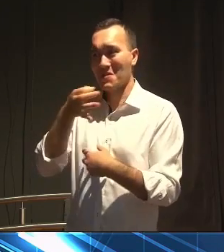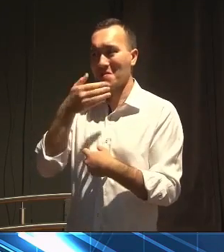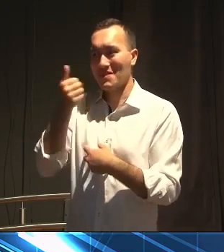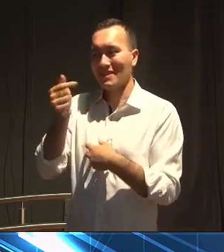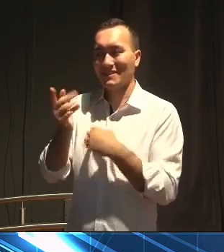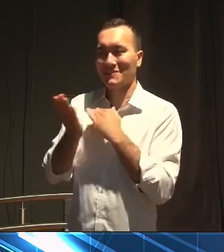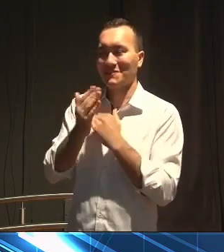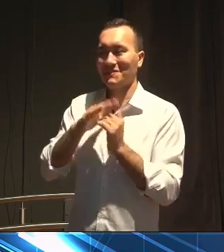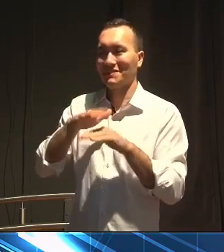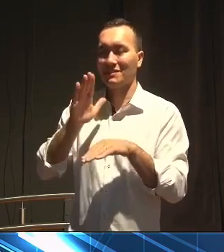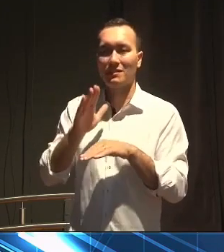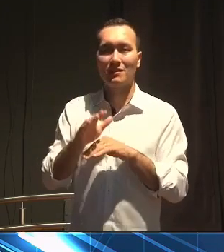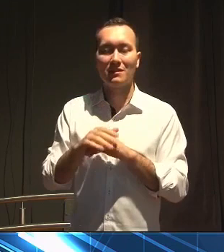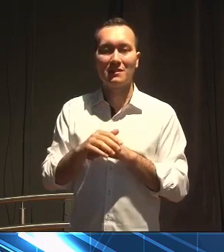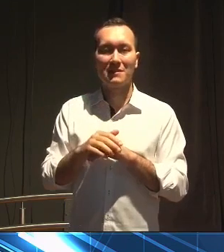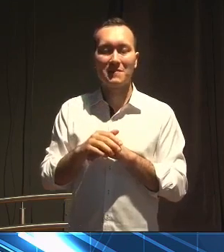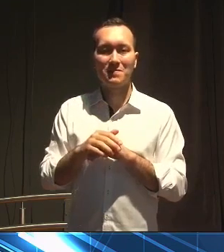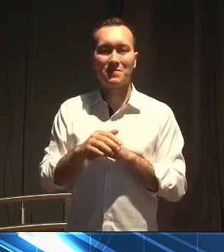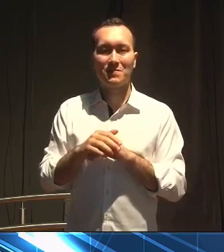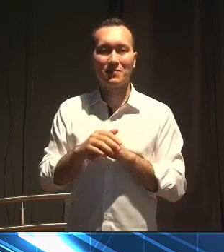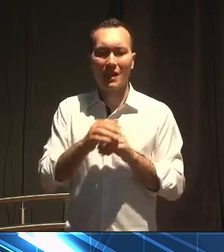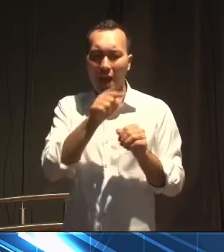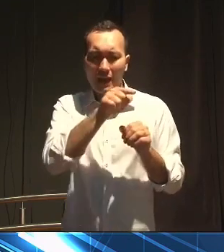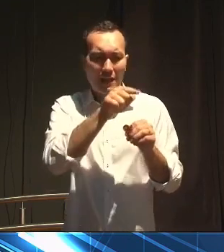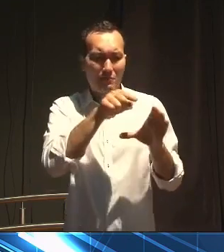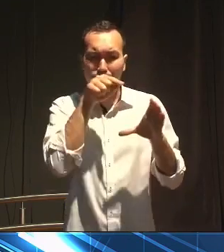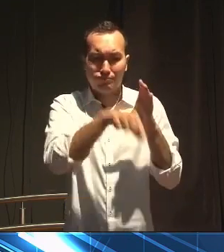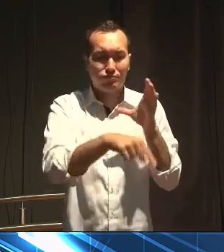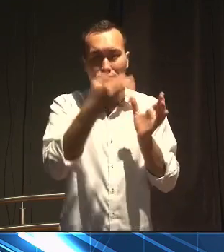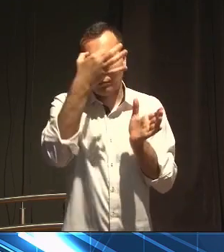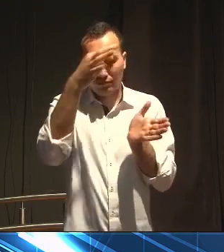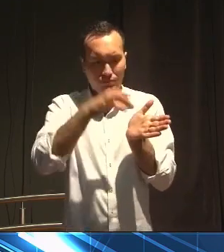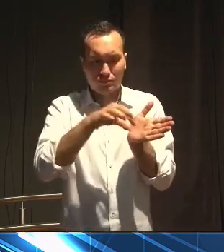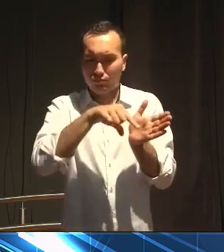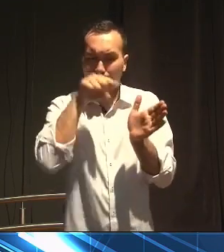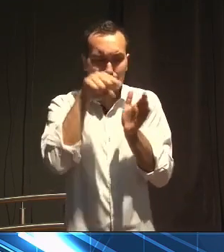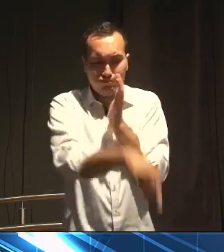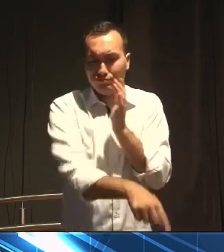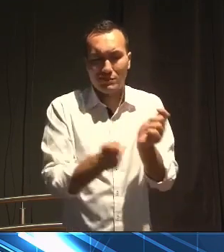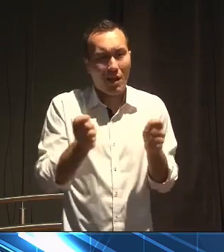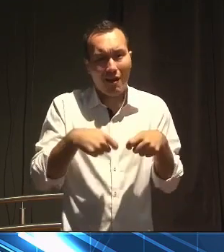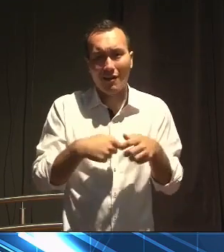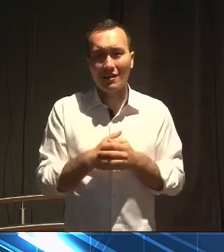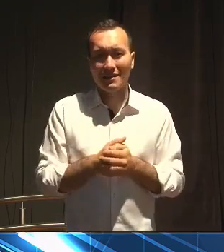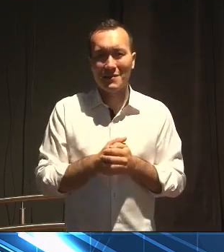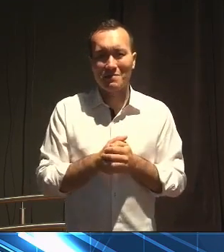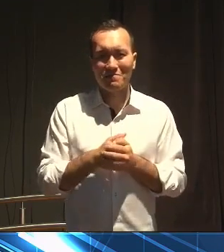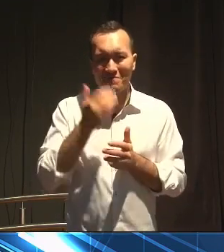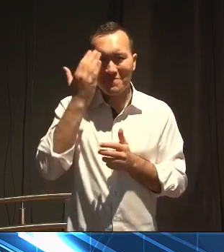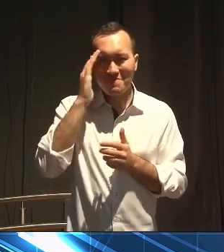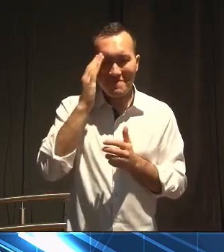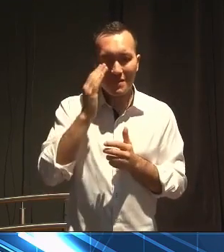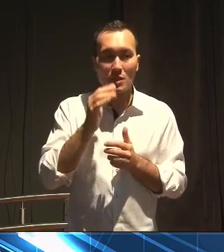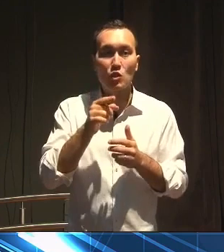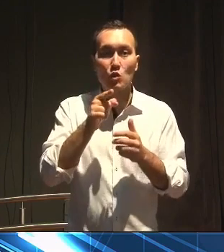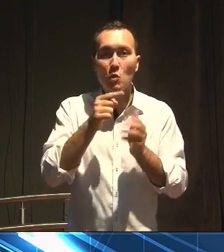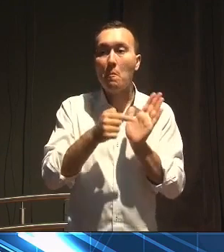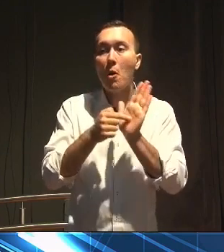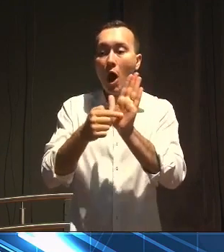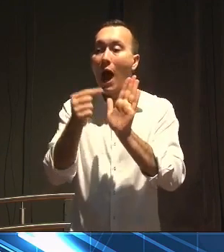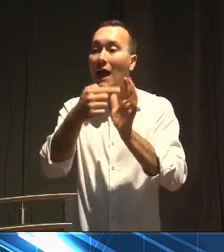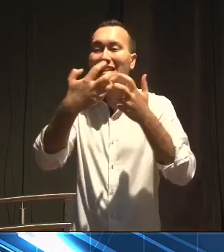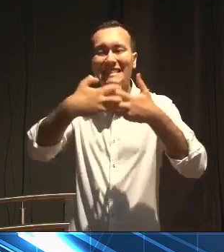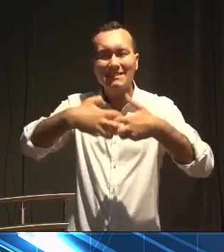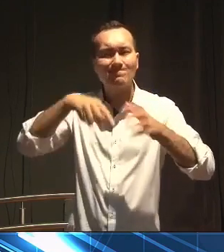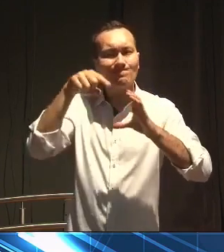com as pessoas, a gente consegue direcioná-las de forma melhor. Aí, essa parte é boa.